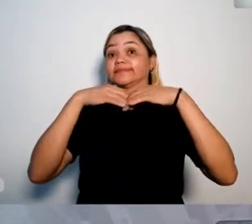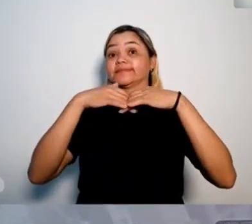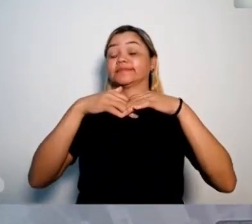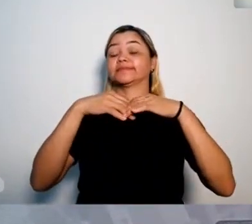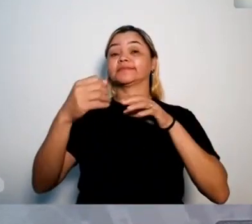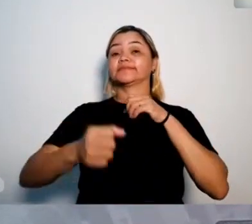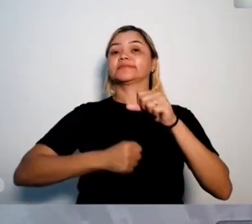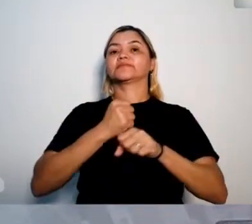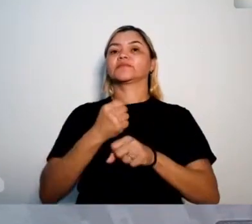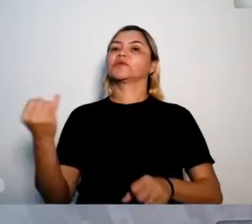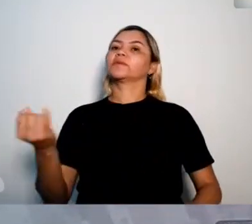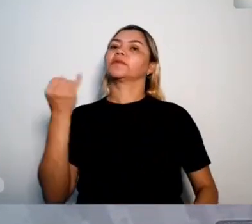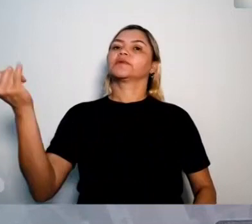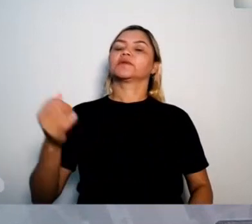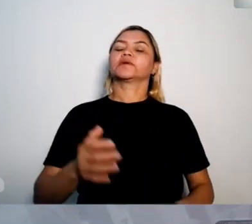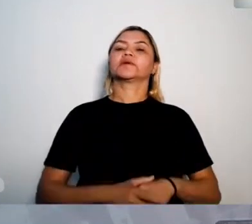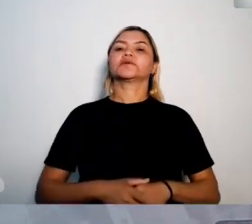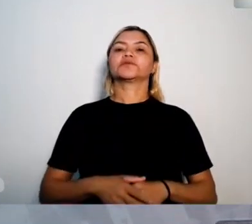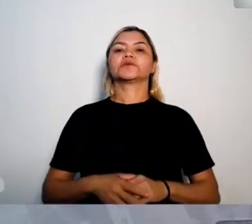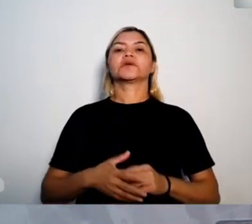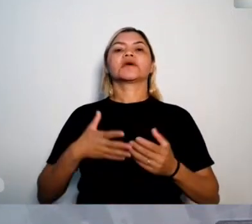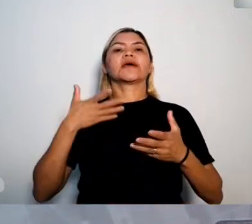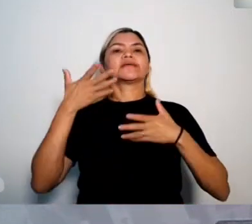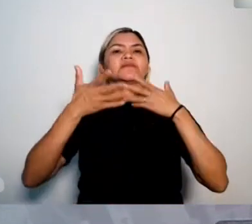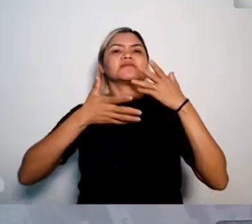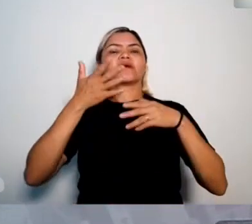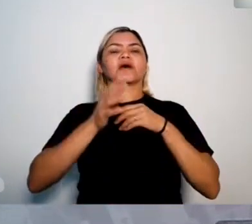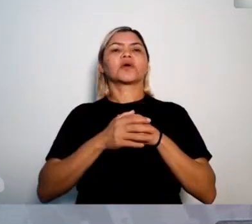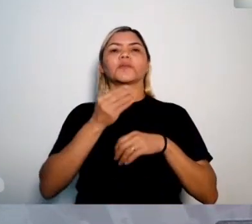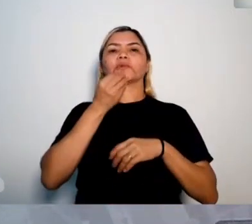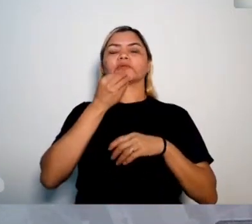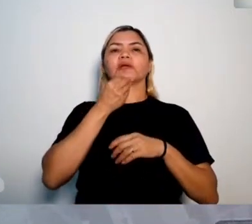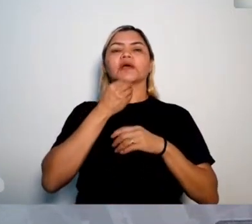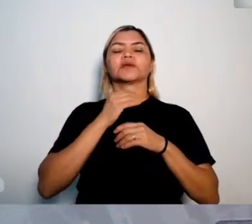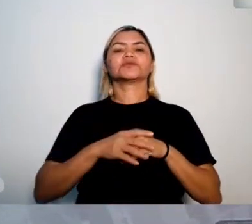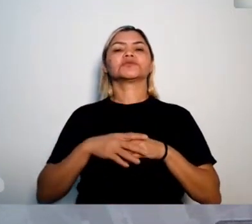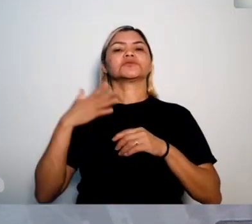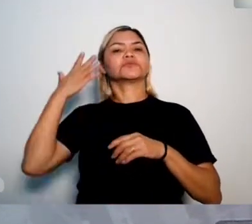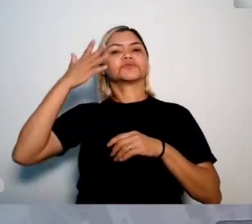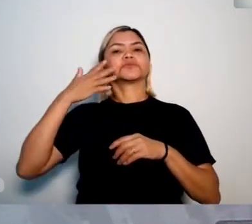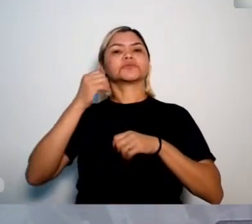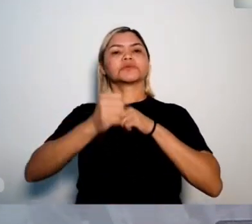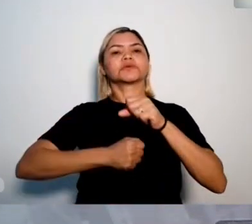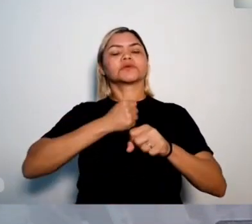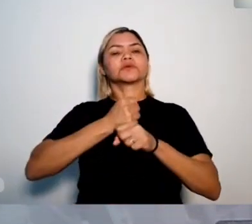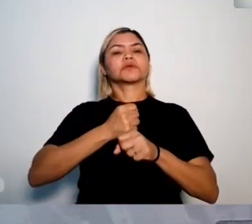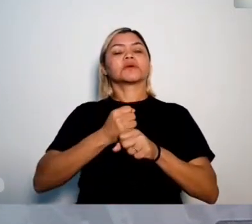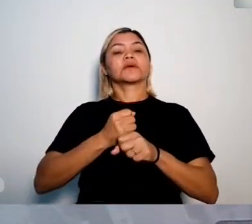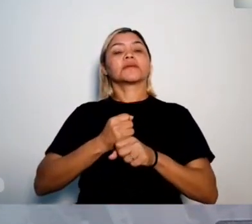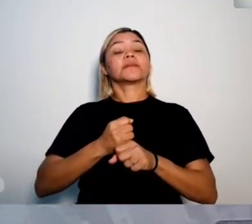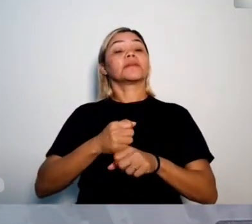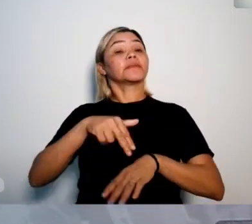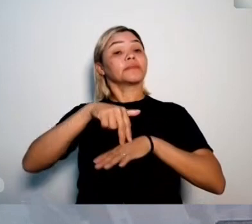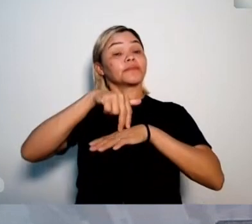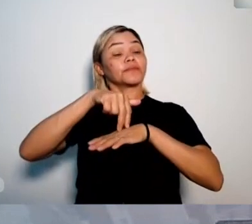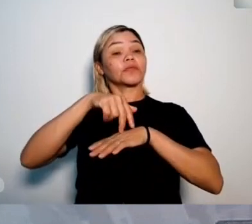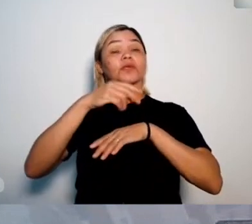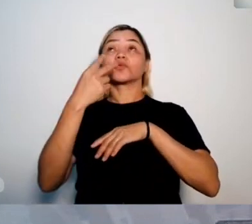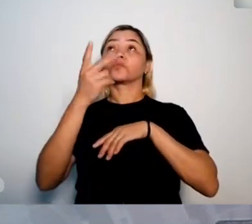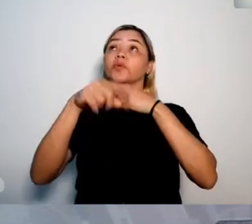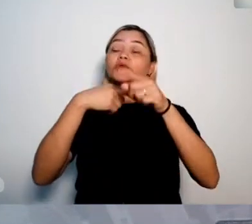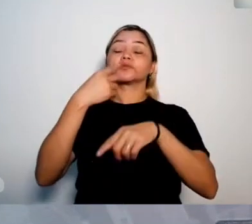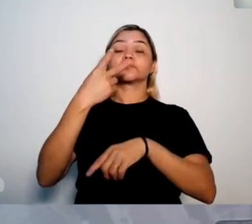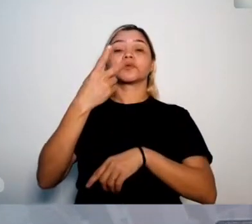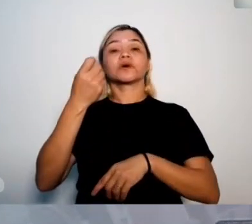essa fala, né, nessa minha última oportunidade de grande expediente neste ano, para que, quem sabe, no ano que vem, a gente possa